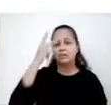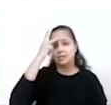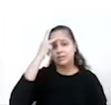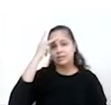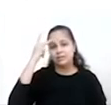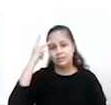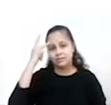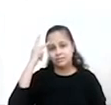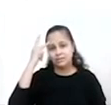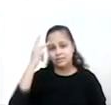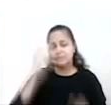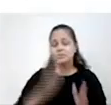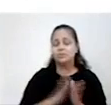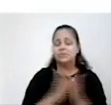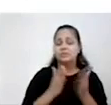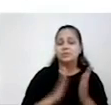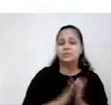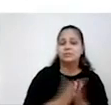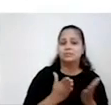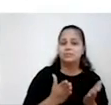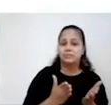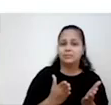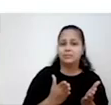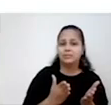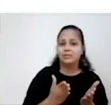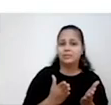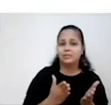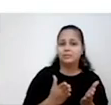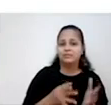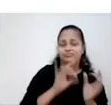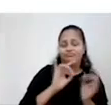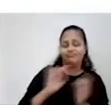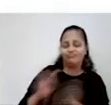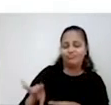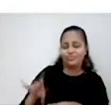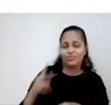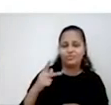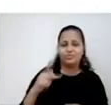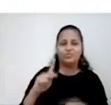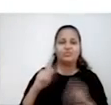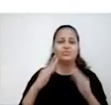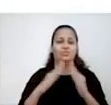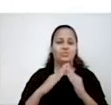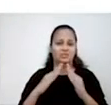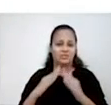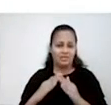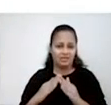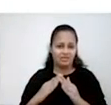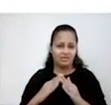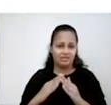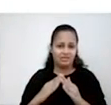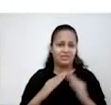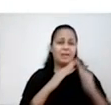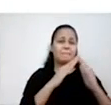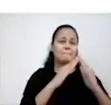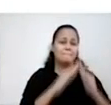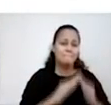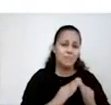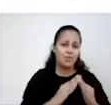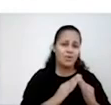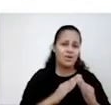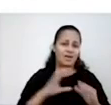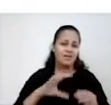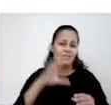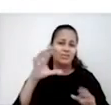com pouco poder aquisitivo, pobres, né, muitas foram expulsas de suas casas, foram, né, morar